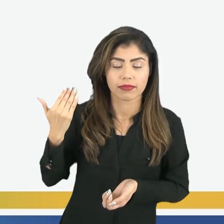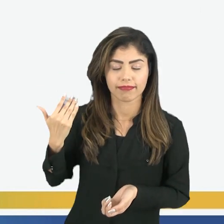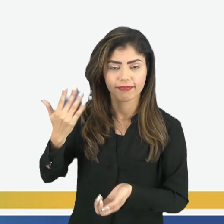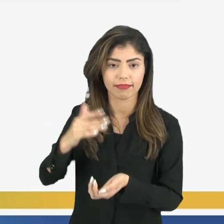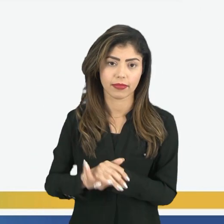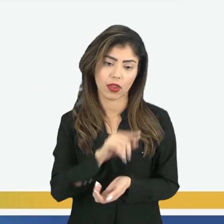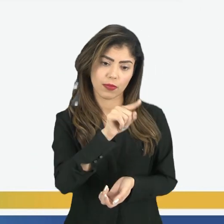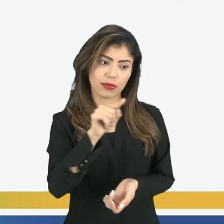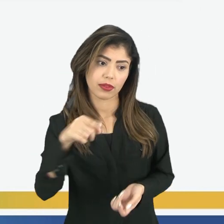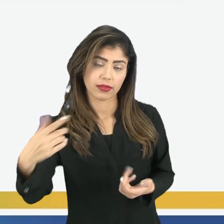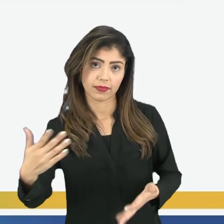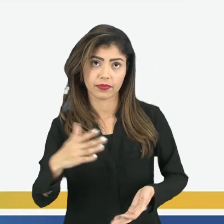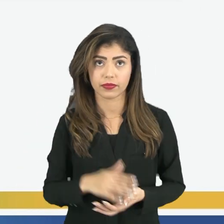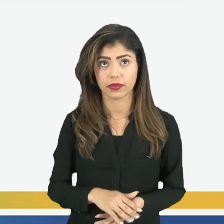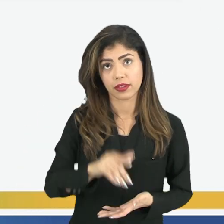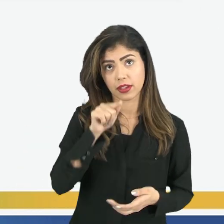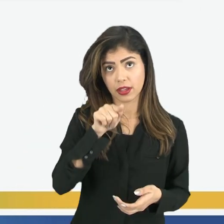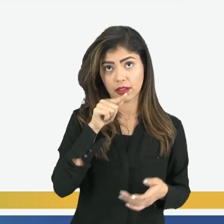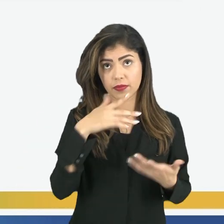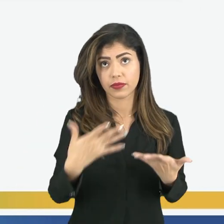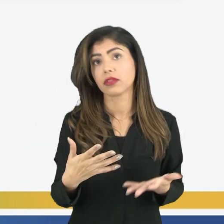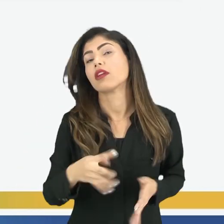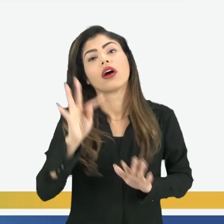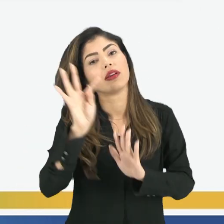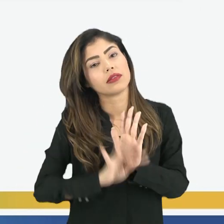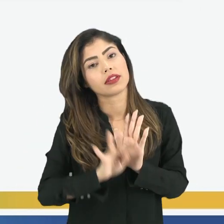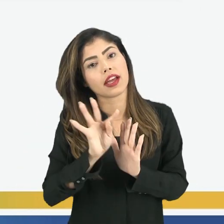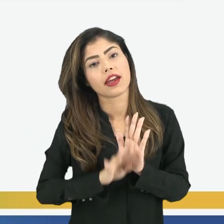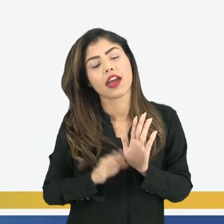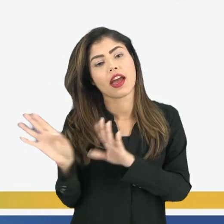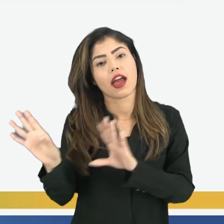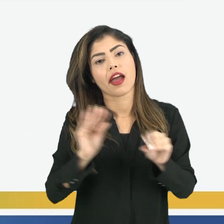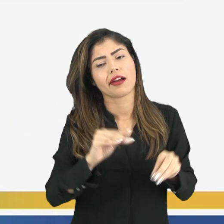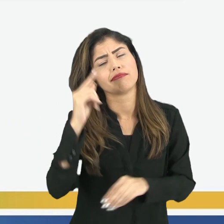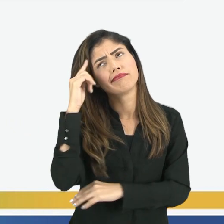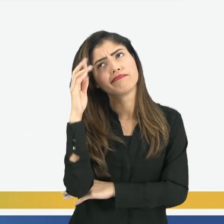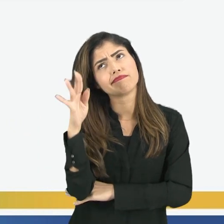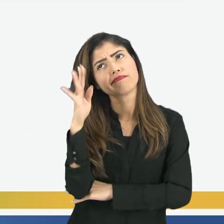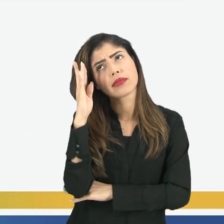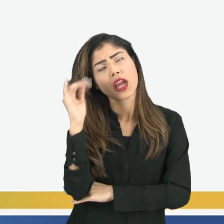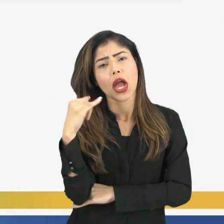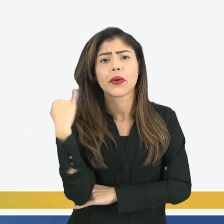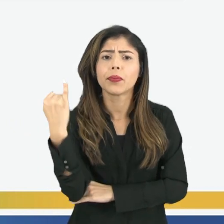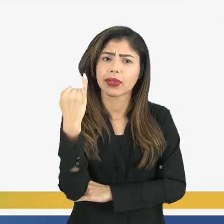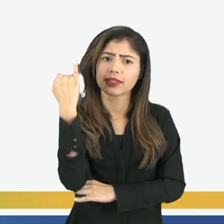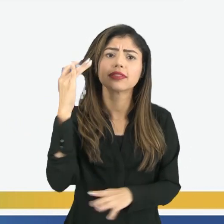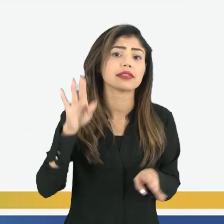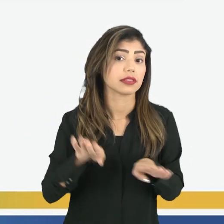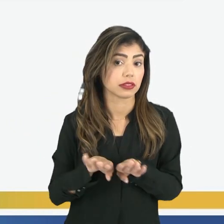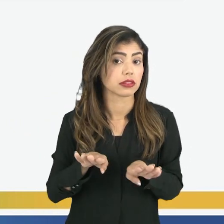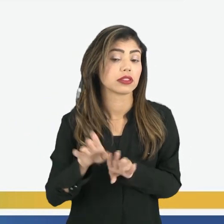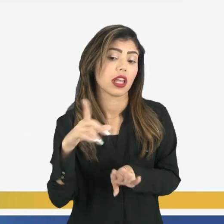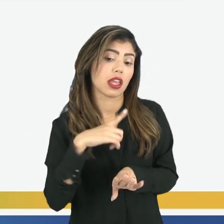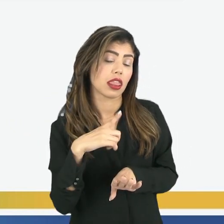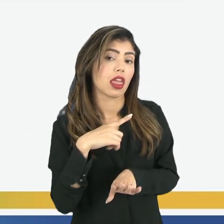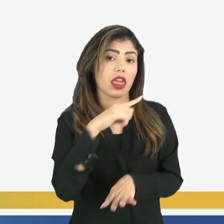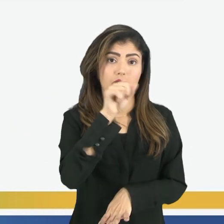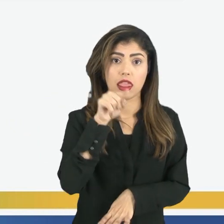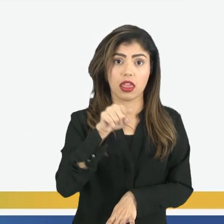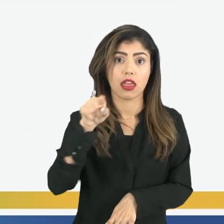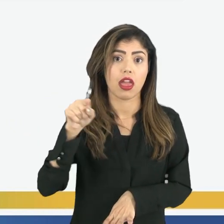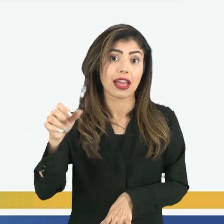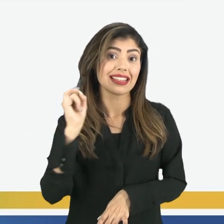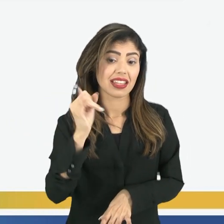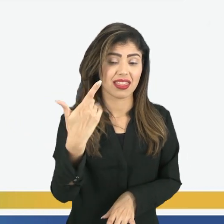pontuação. E aí, gente, o texto nos conduz a refletir acerca da importância dos sinais de pontuação. Sem